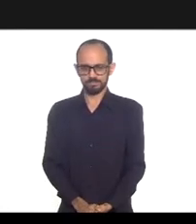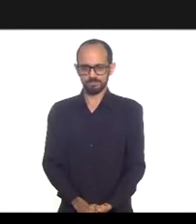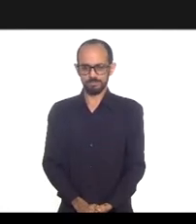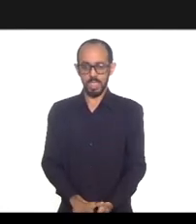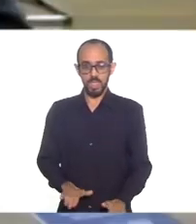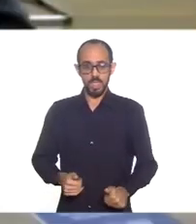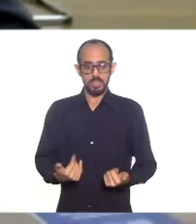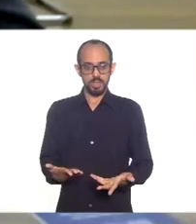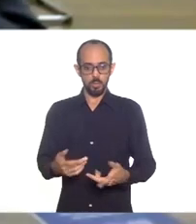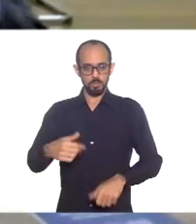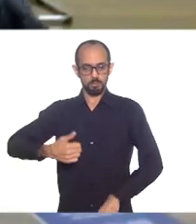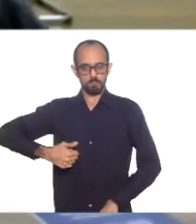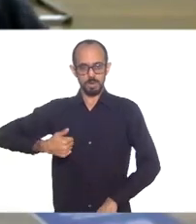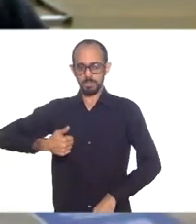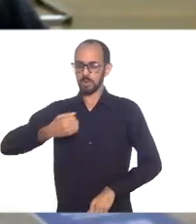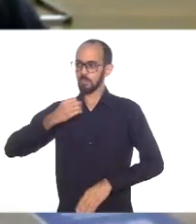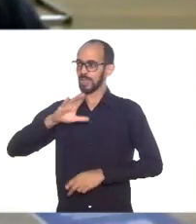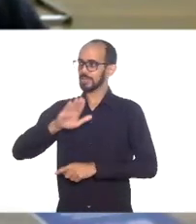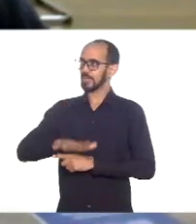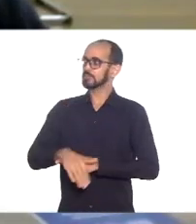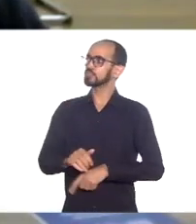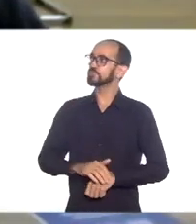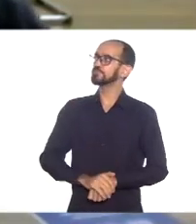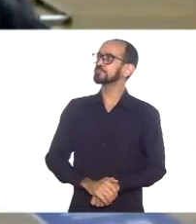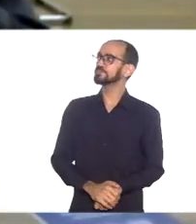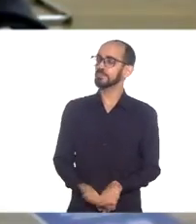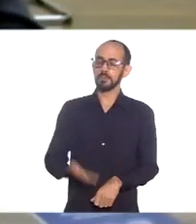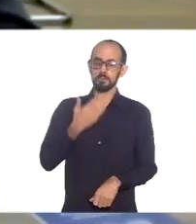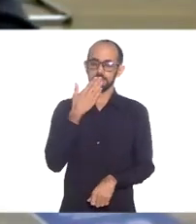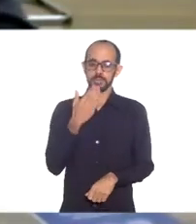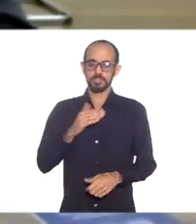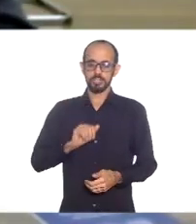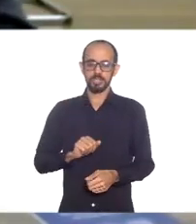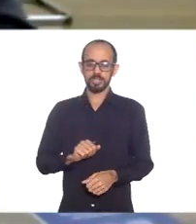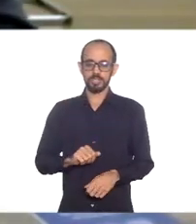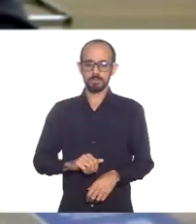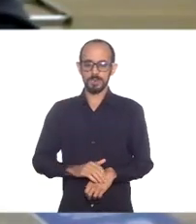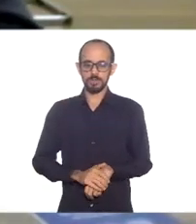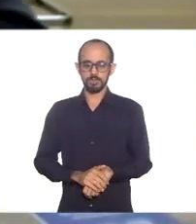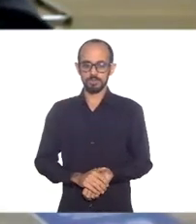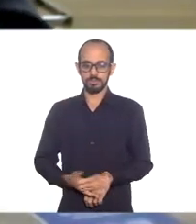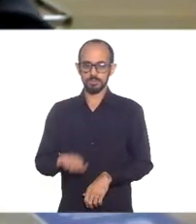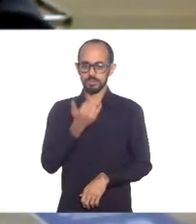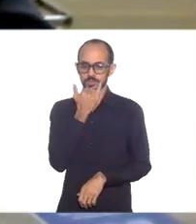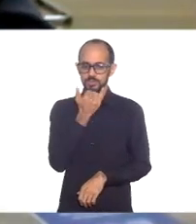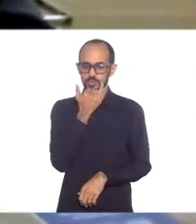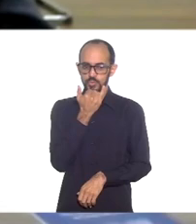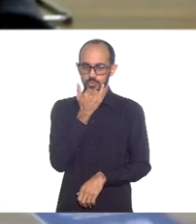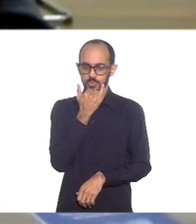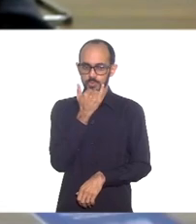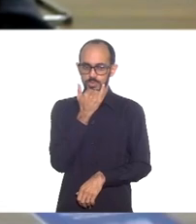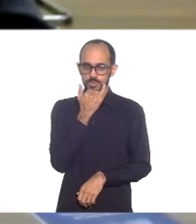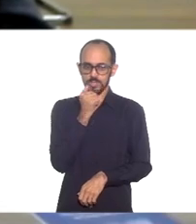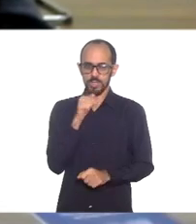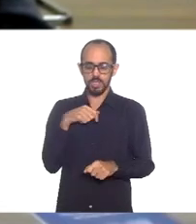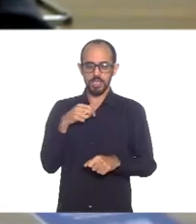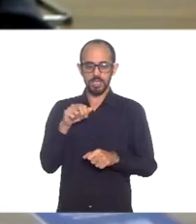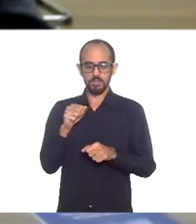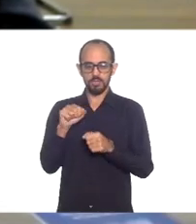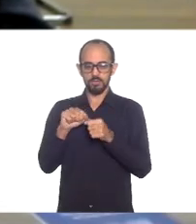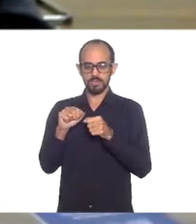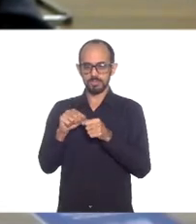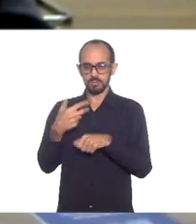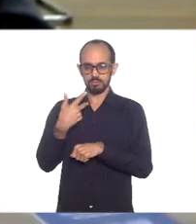Bem, primeiro, boa tarde. Pedi aí as minhas desculpas, porque eu fui fazer uma gravação de um programa